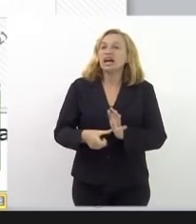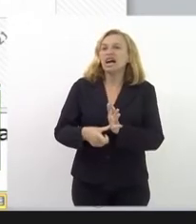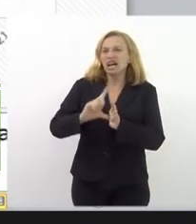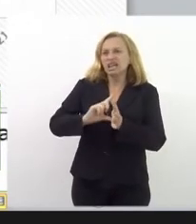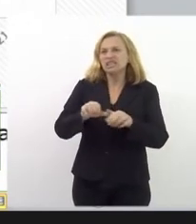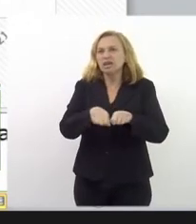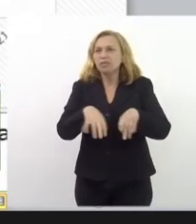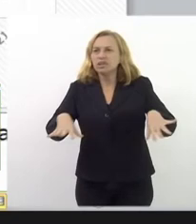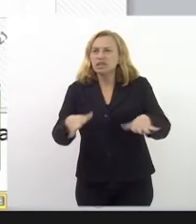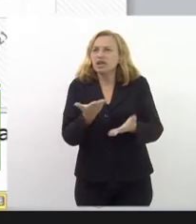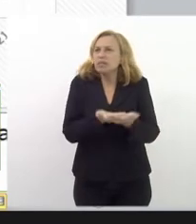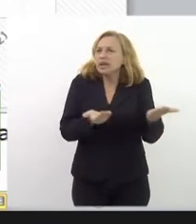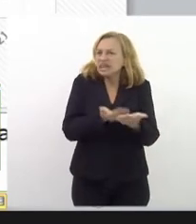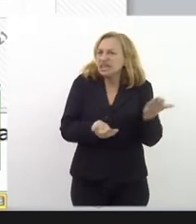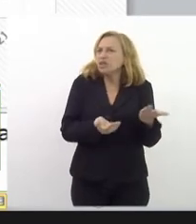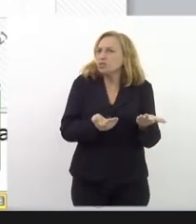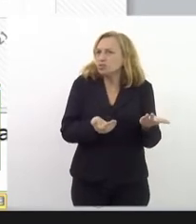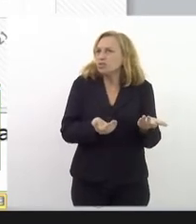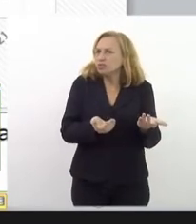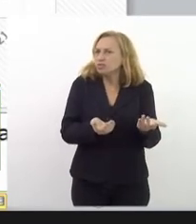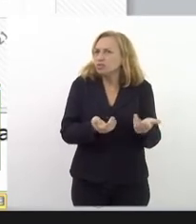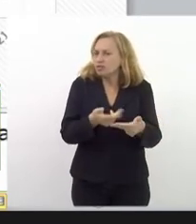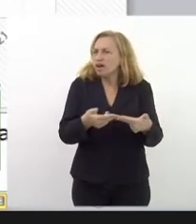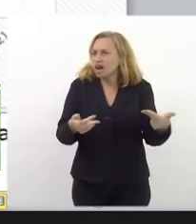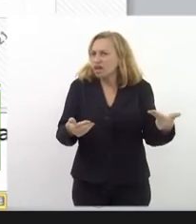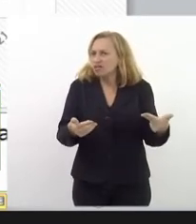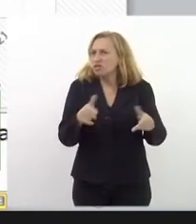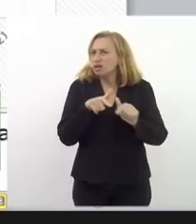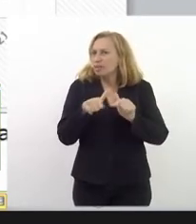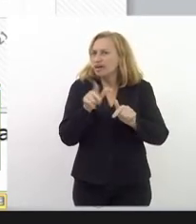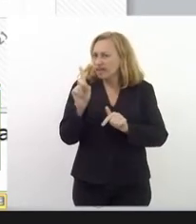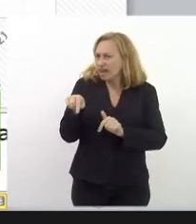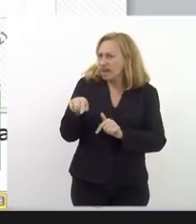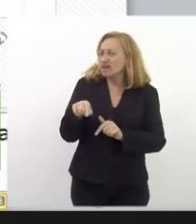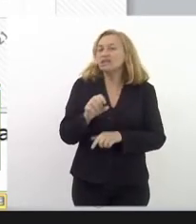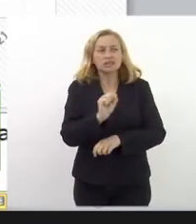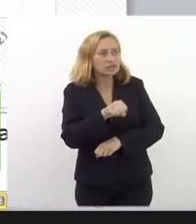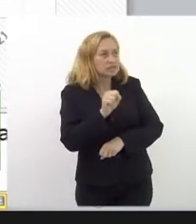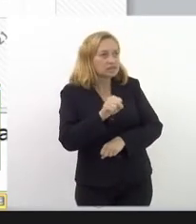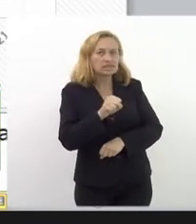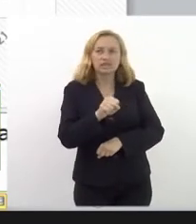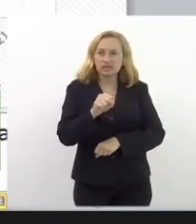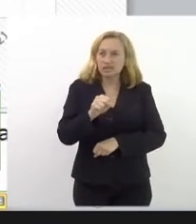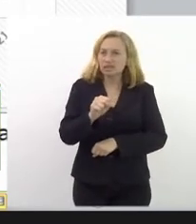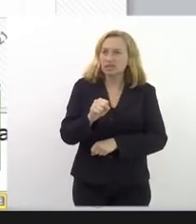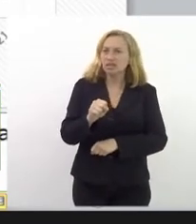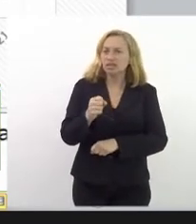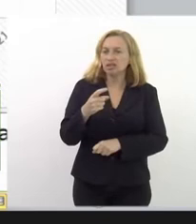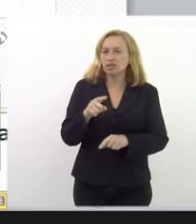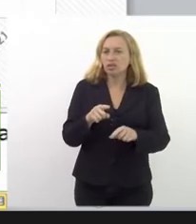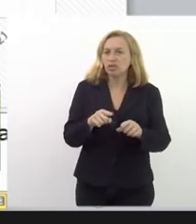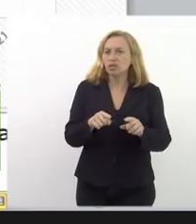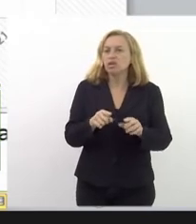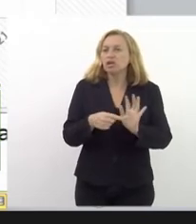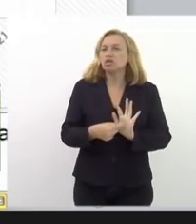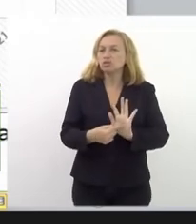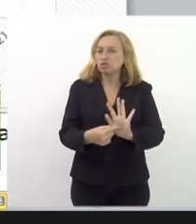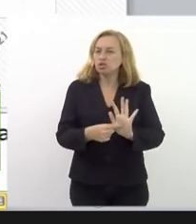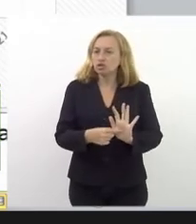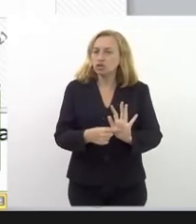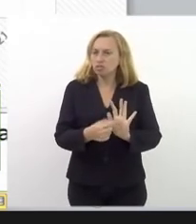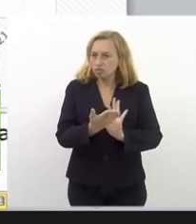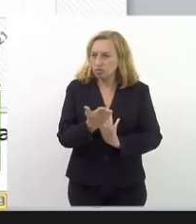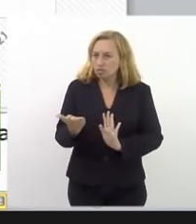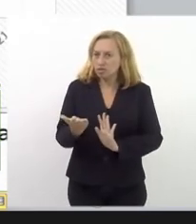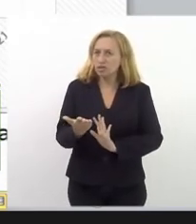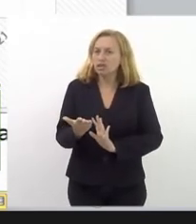pandemia a gente já vinha perdendo muito, né, Nelson? Sim, não, por exemplo, no diagnóstico fiscal que nós mostramos para vocês,